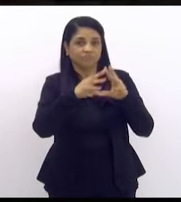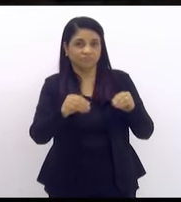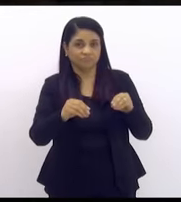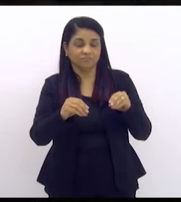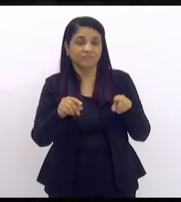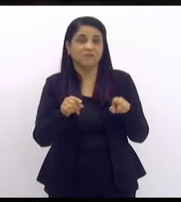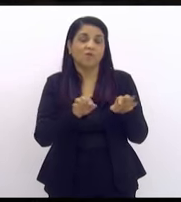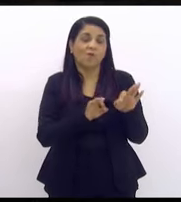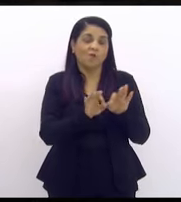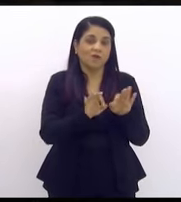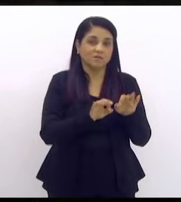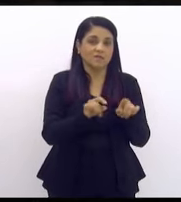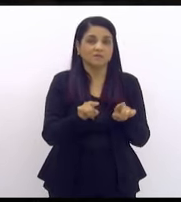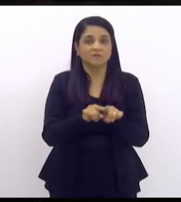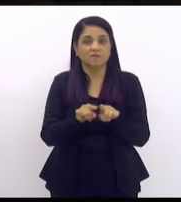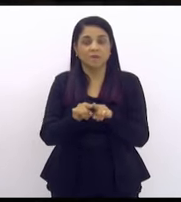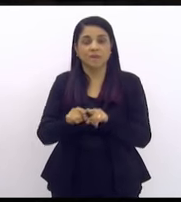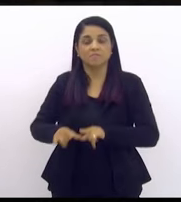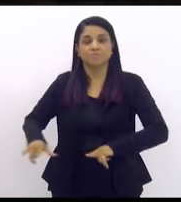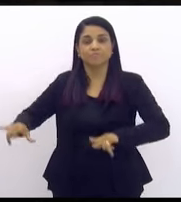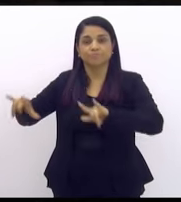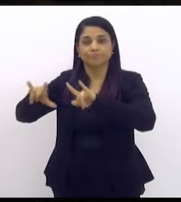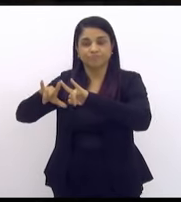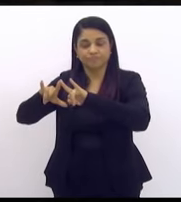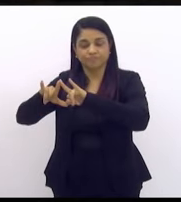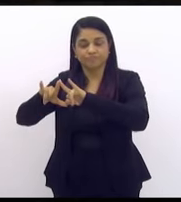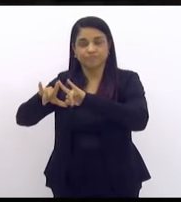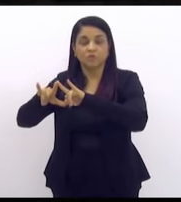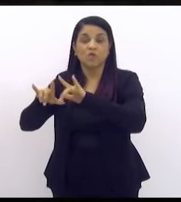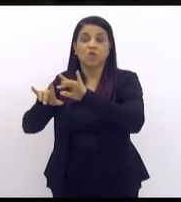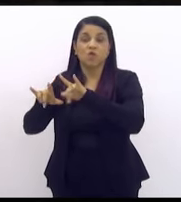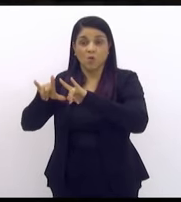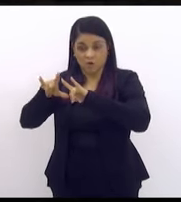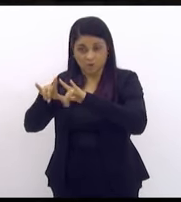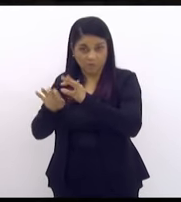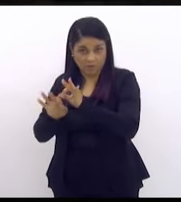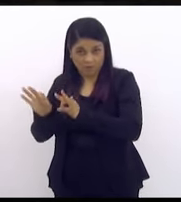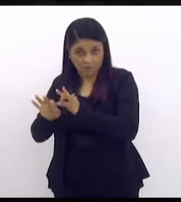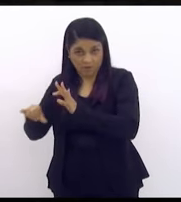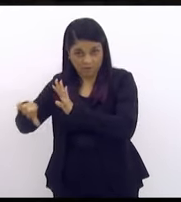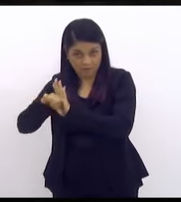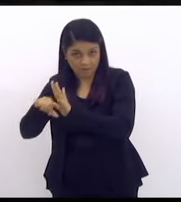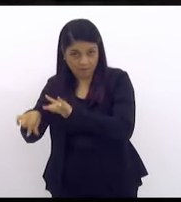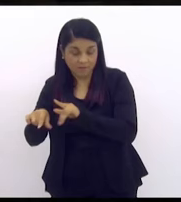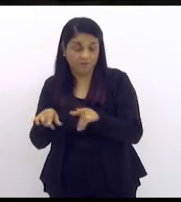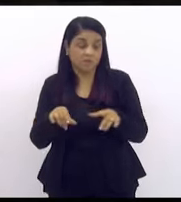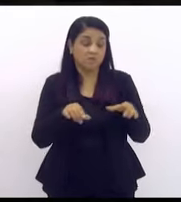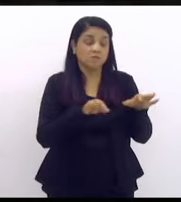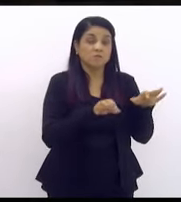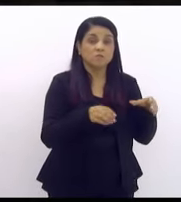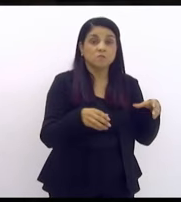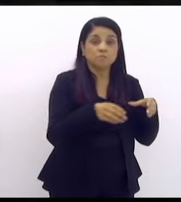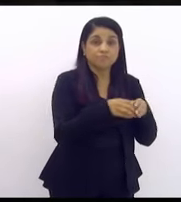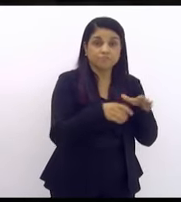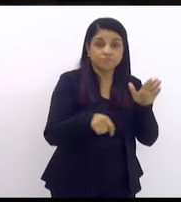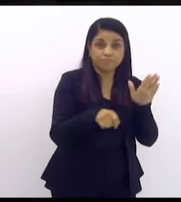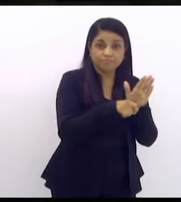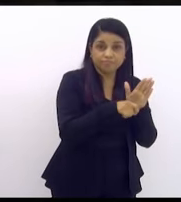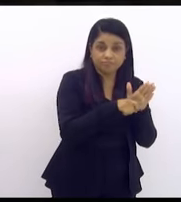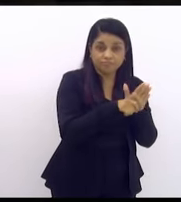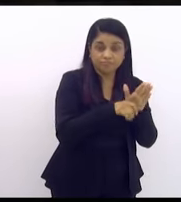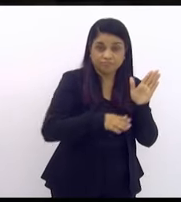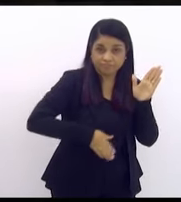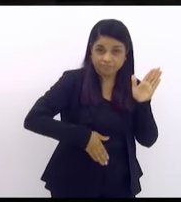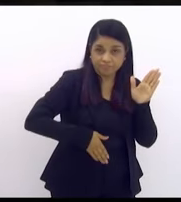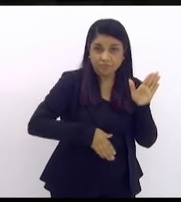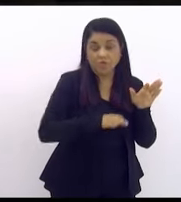desorganizado. Dito isso, senhora presidente, antes de concluir, no tempo que me foi concedido, eu